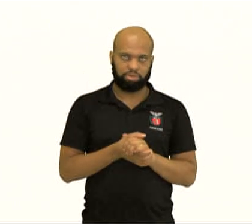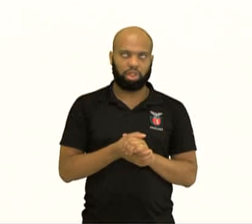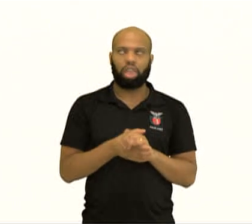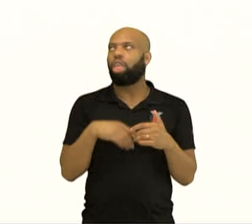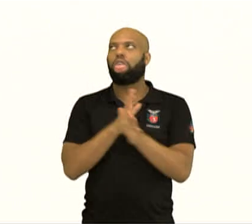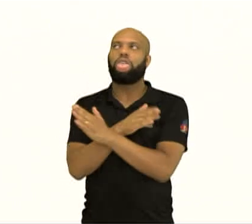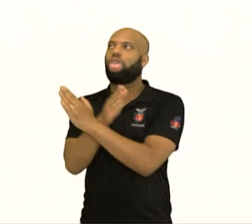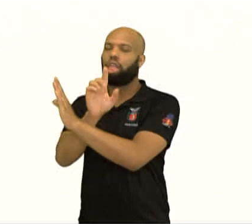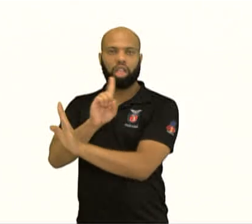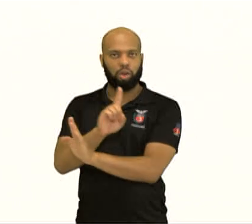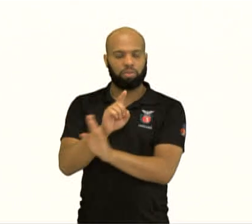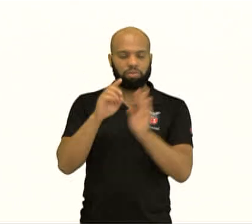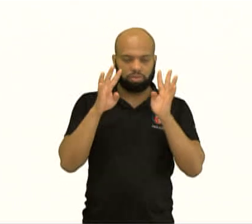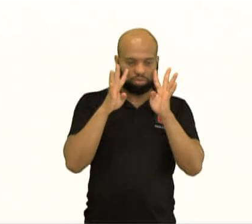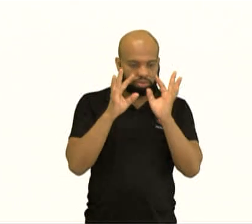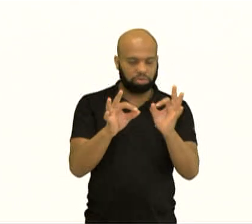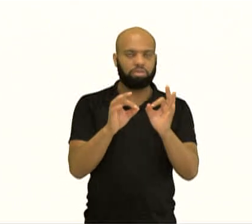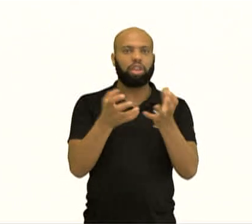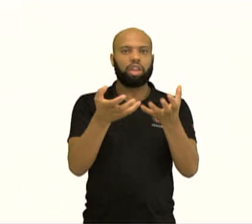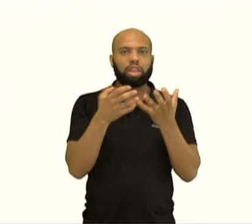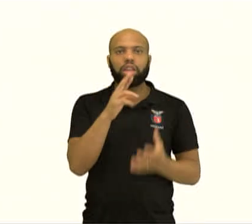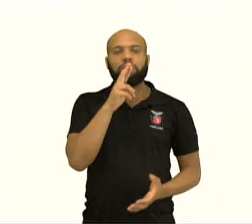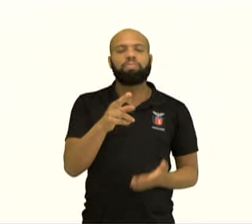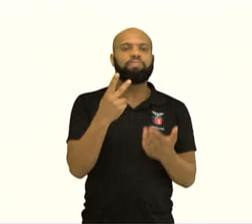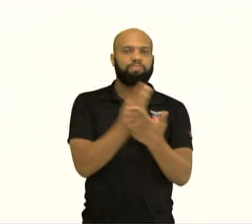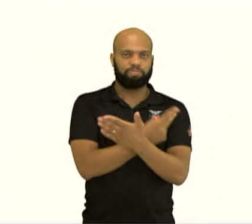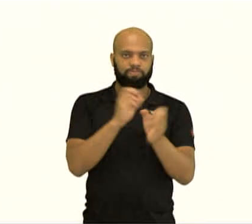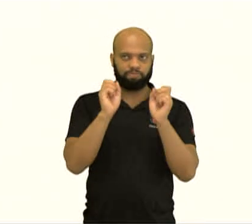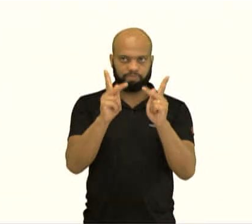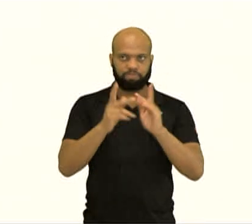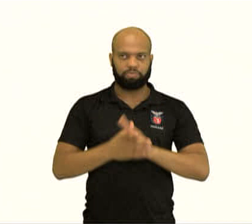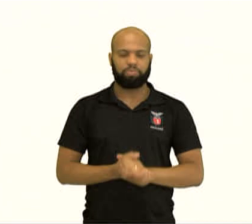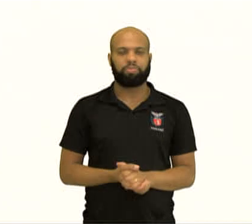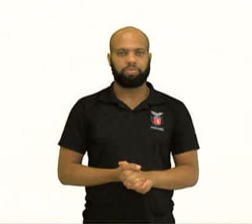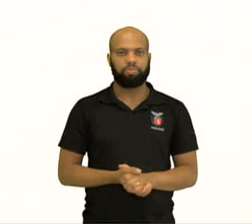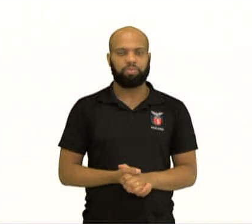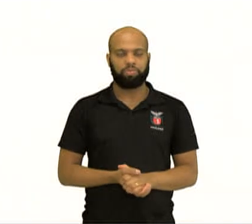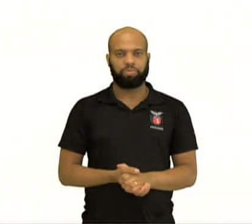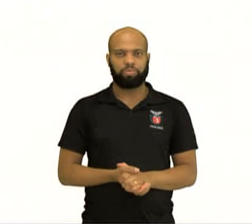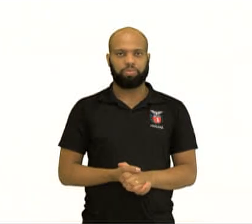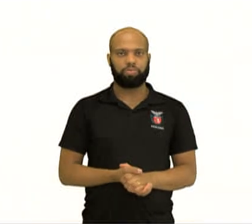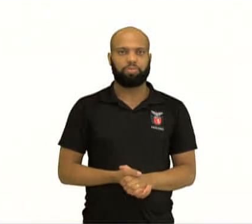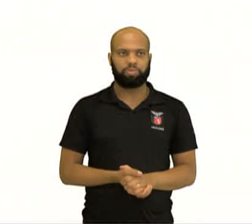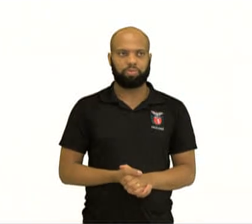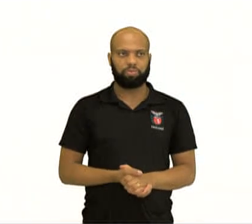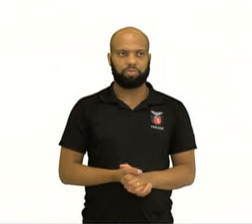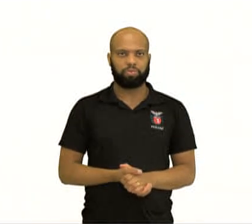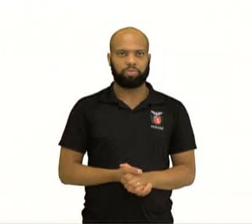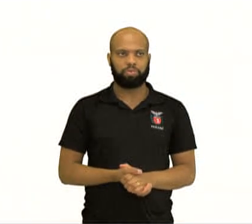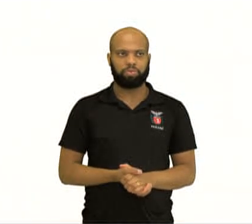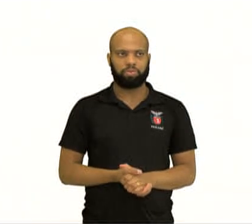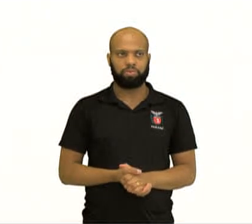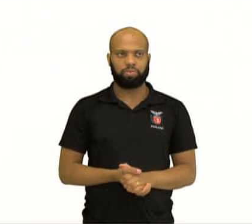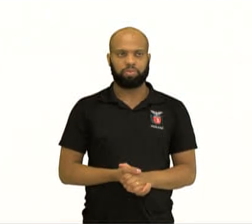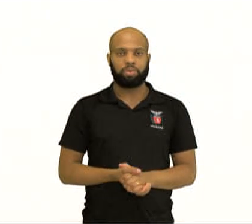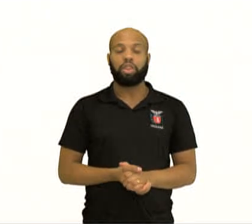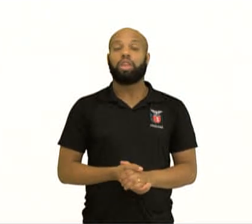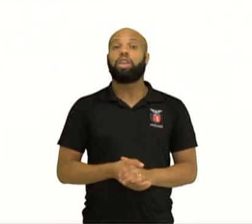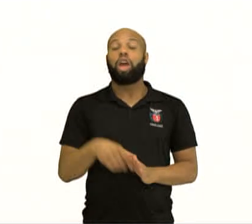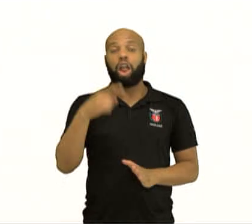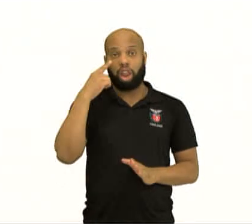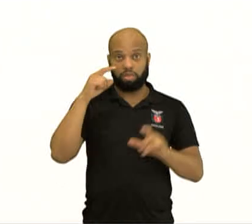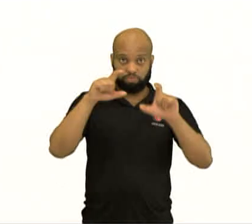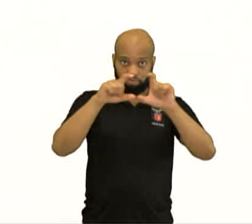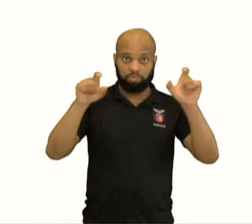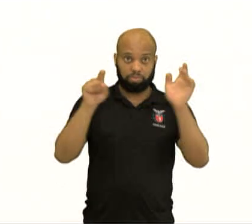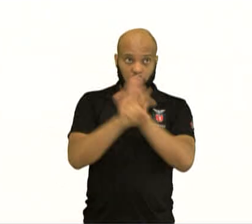seu achocolatado, bolachinha ali, passa despercebido na questão e marca a alternativa correta. Enunciado importante,